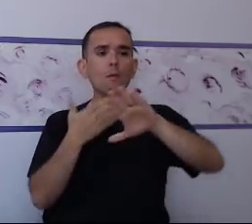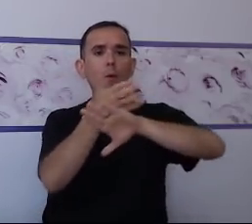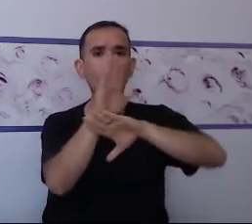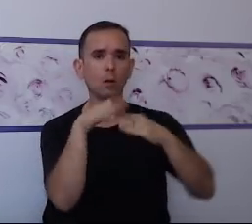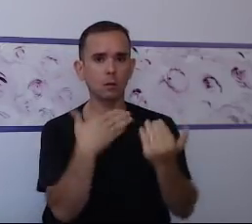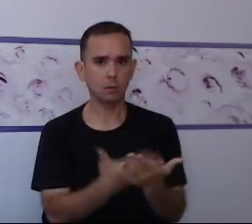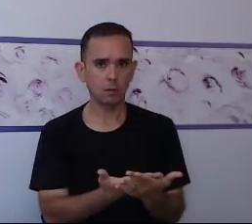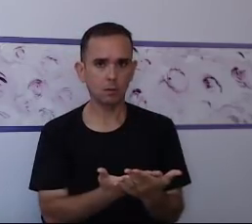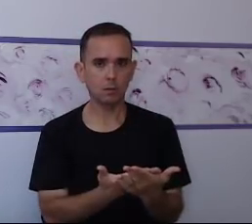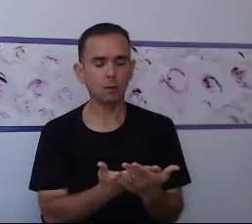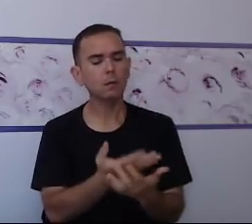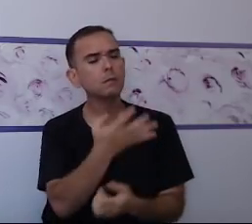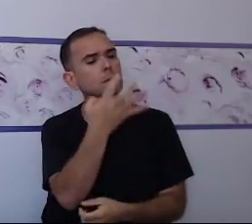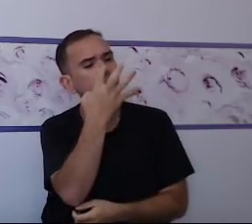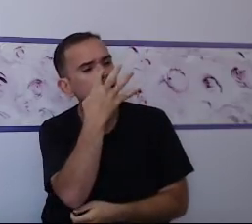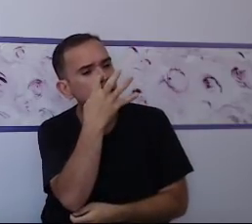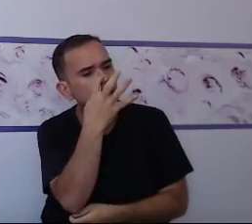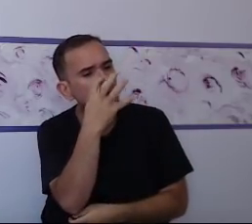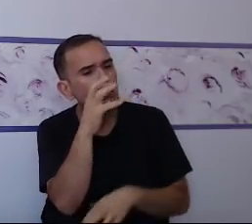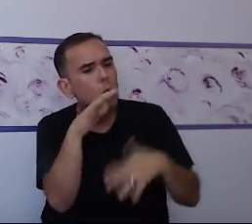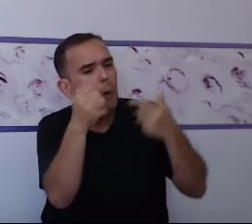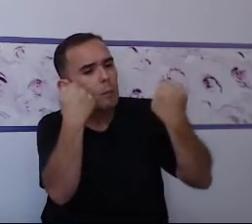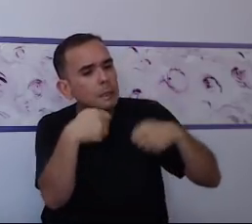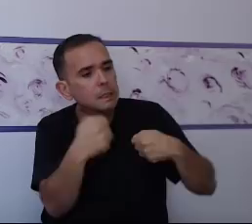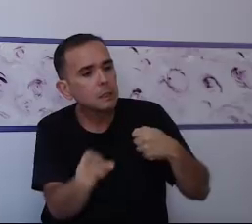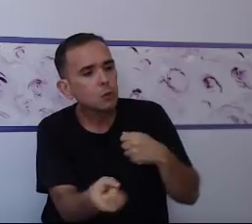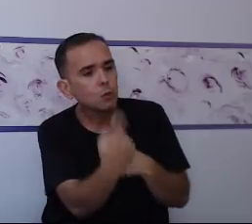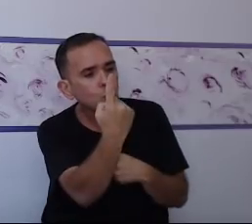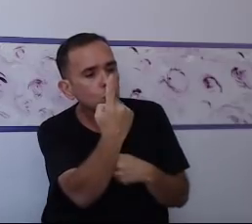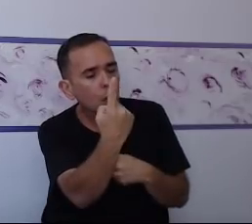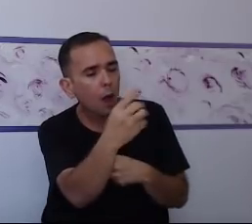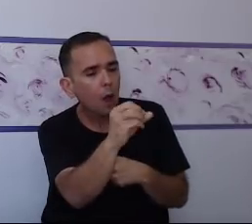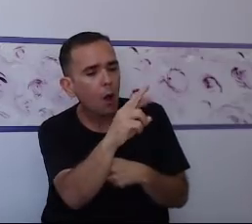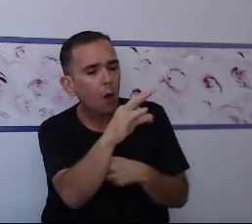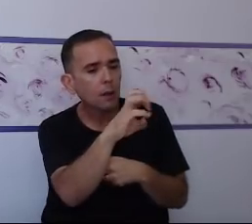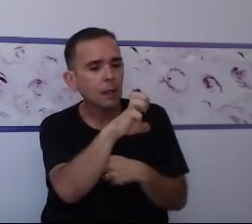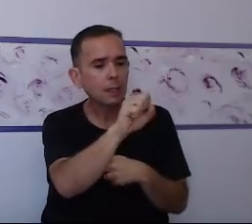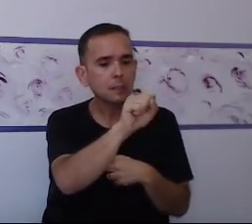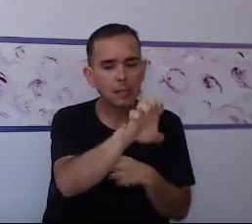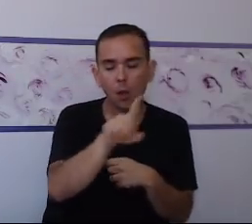escola, vejo a necessidade do uso de uma órtese ou de uma cadeira de roda